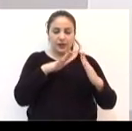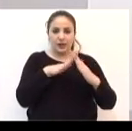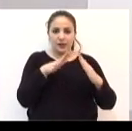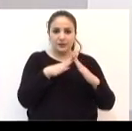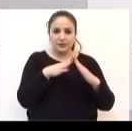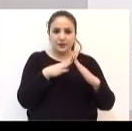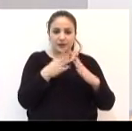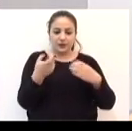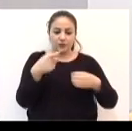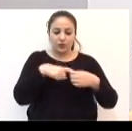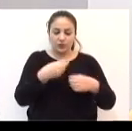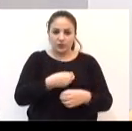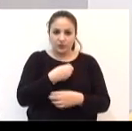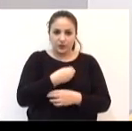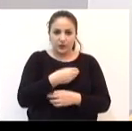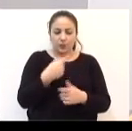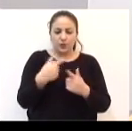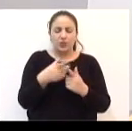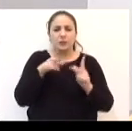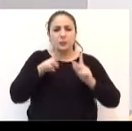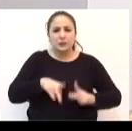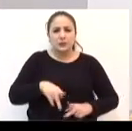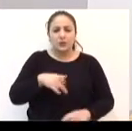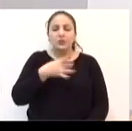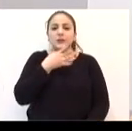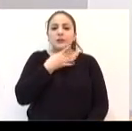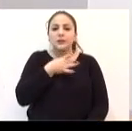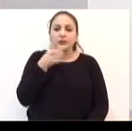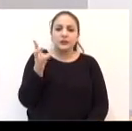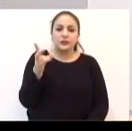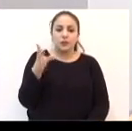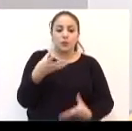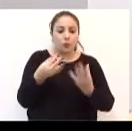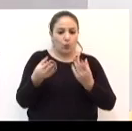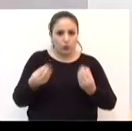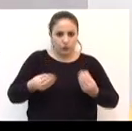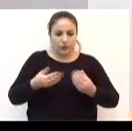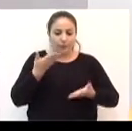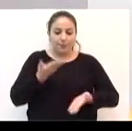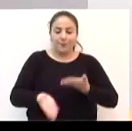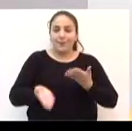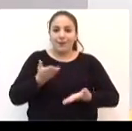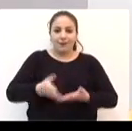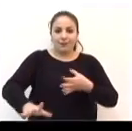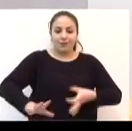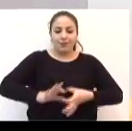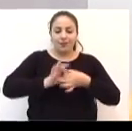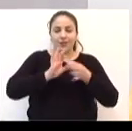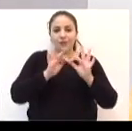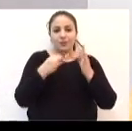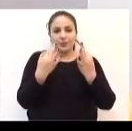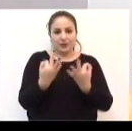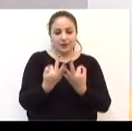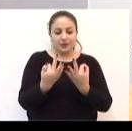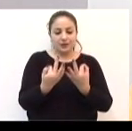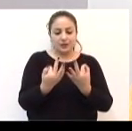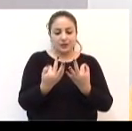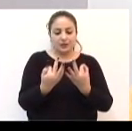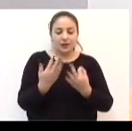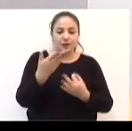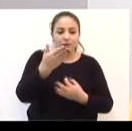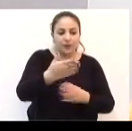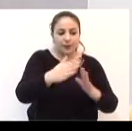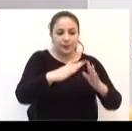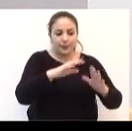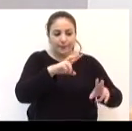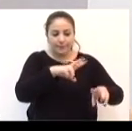ressocialização, porque a dependência química, muitos dependentes químicos, eles perdem o vínculo familiar. E aí eles vão para o